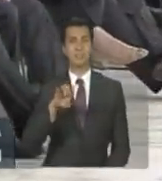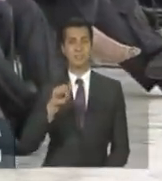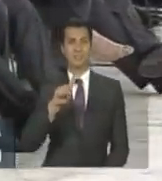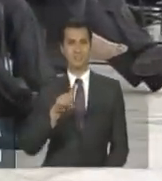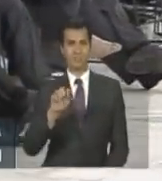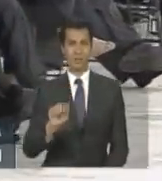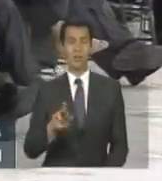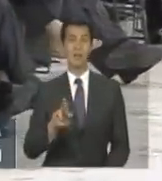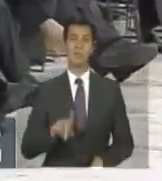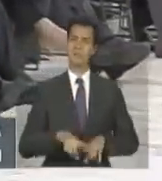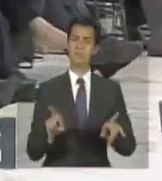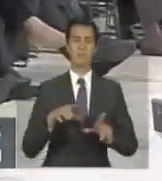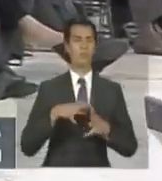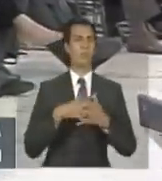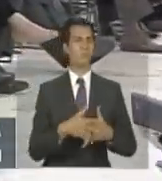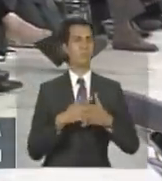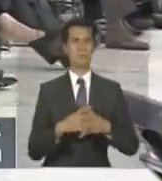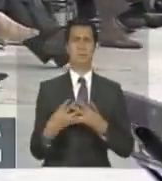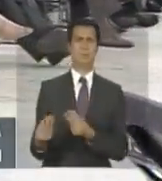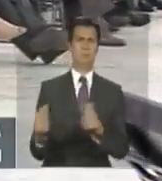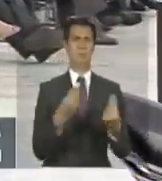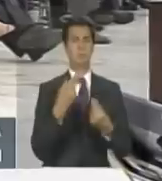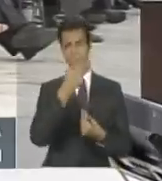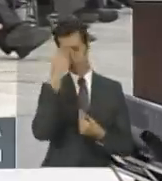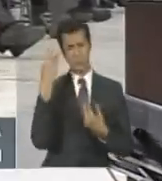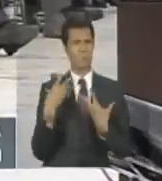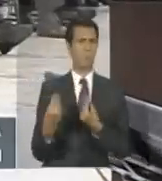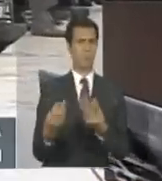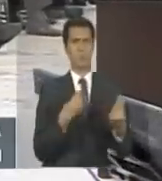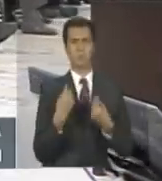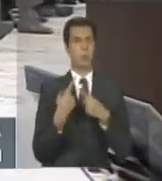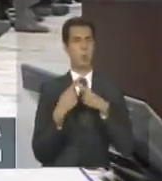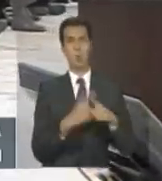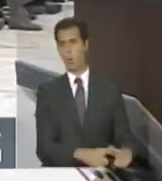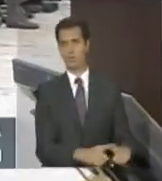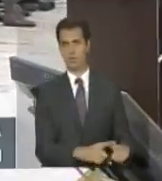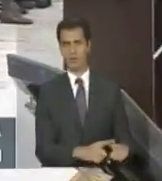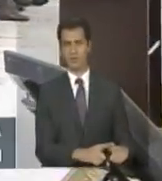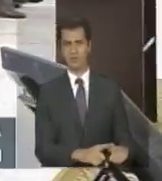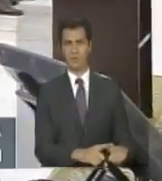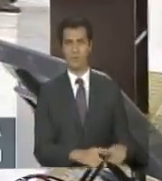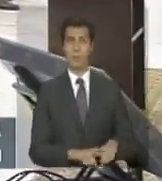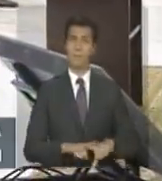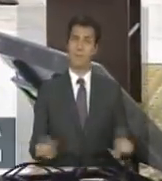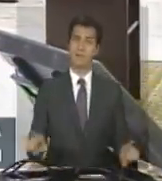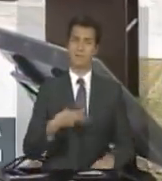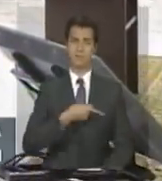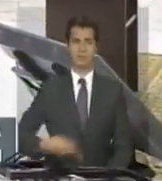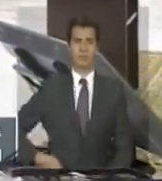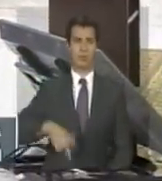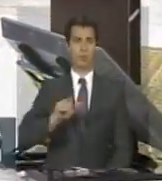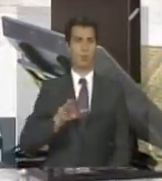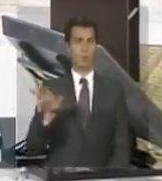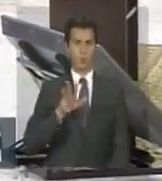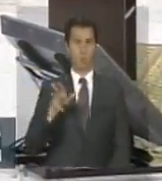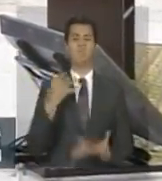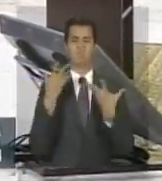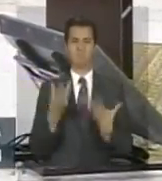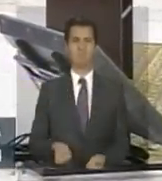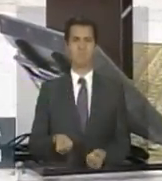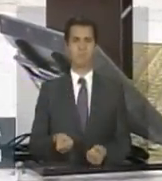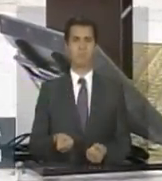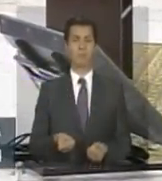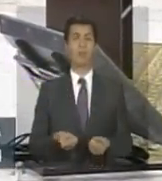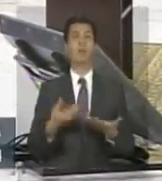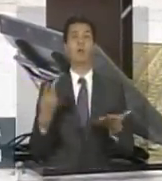imprensa. Todo mundo é contra, a princípio, menos o presidente Lula. E,